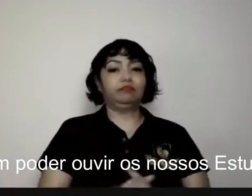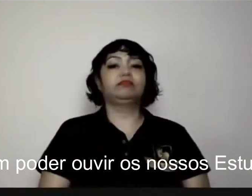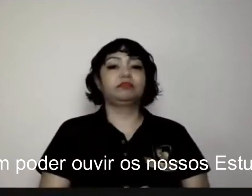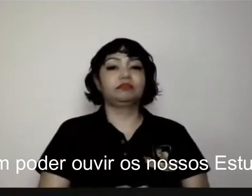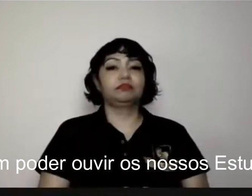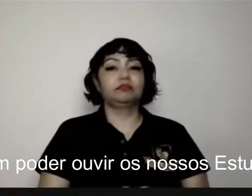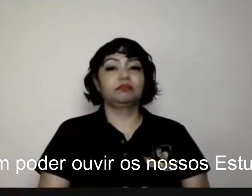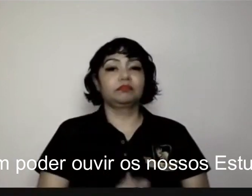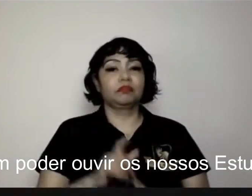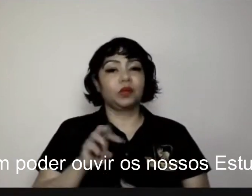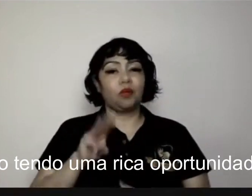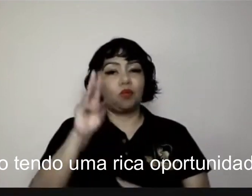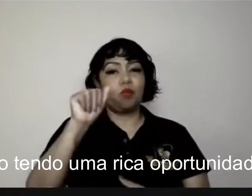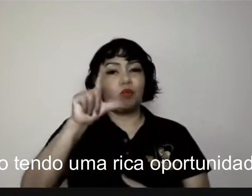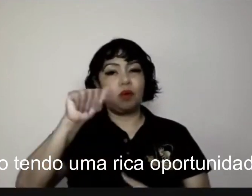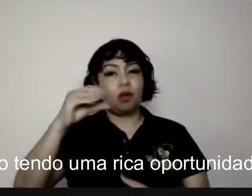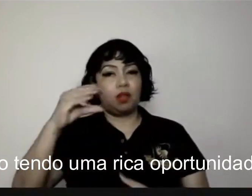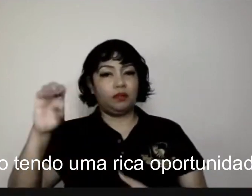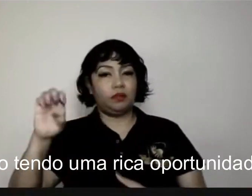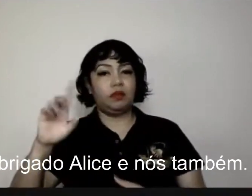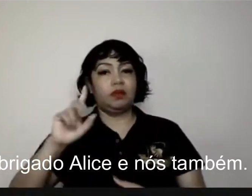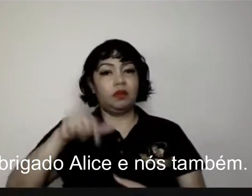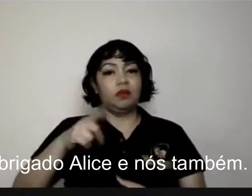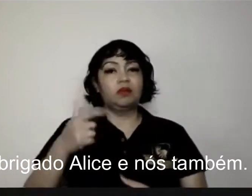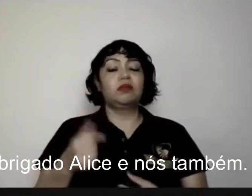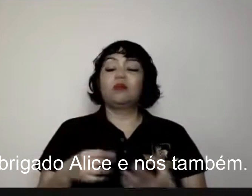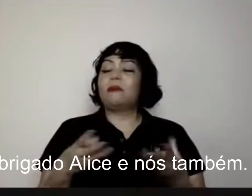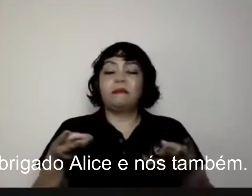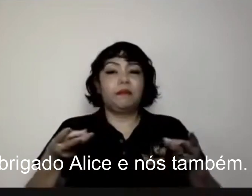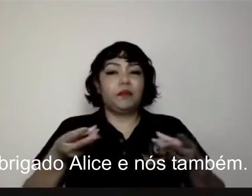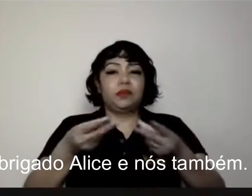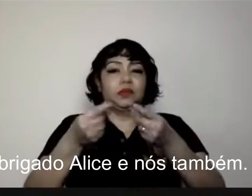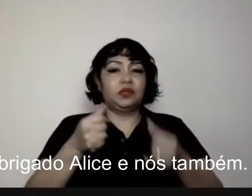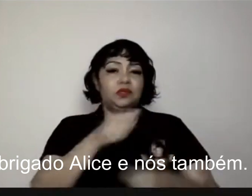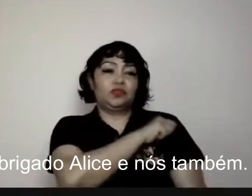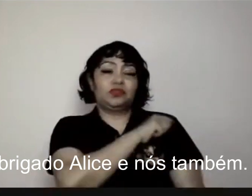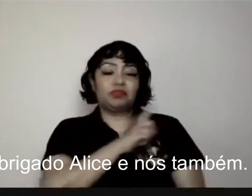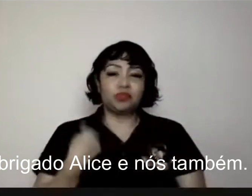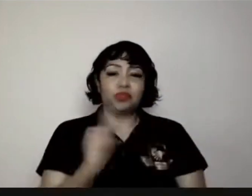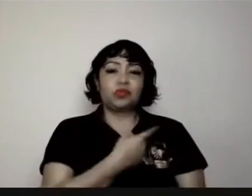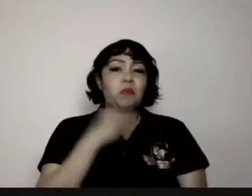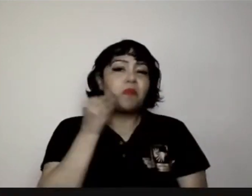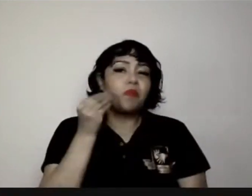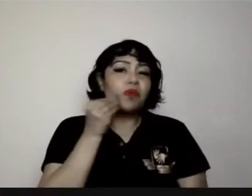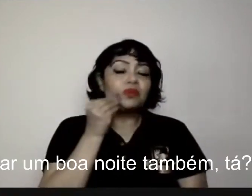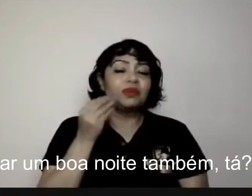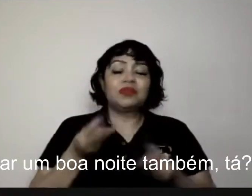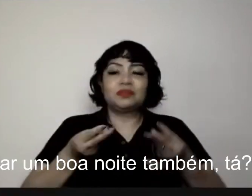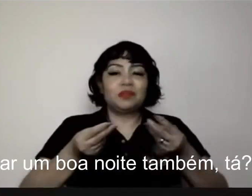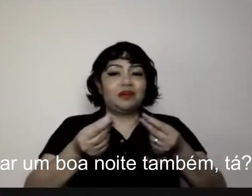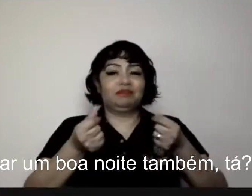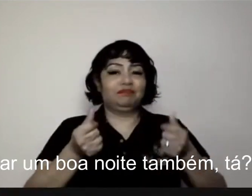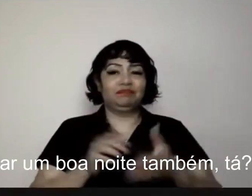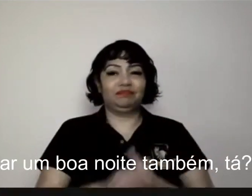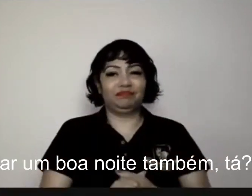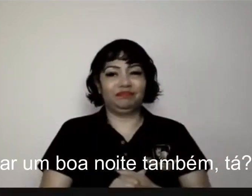bom poder ouvi-los. Nossos estudantes estão tendo uma rica oportunidade. Obrigado, Wallace. E nós também. Você ia